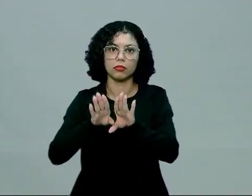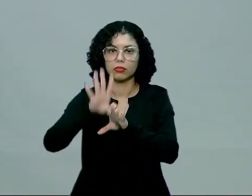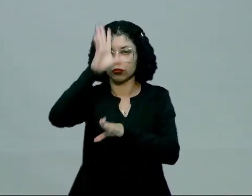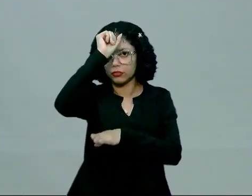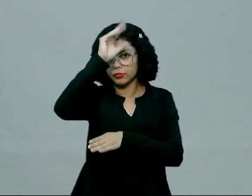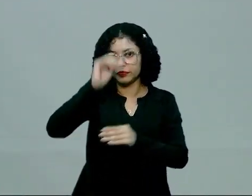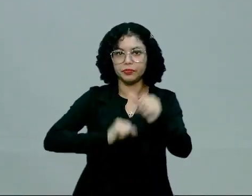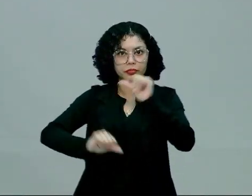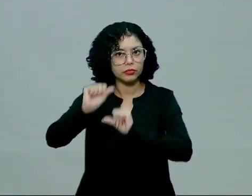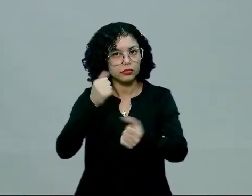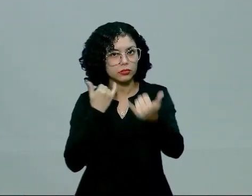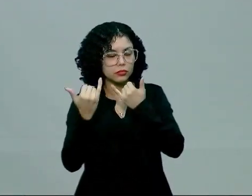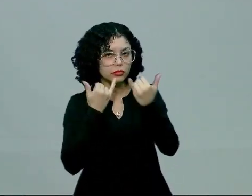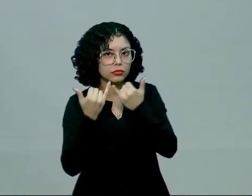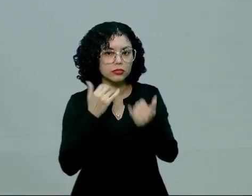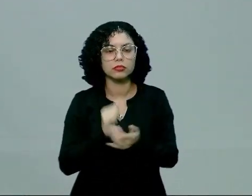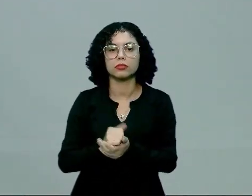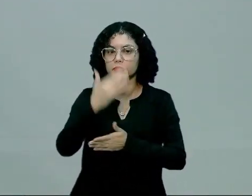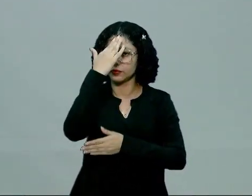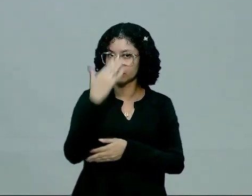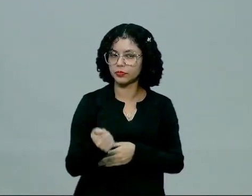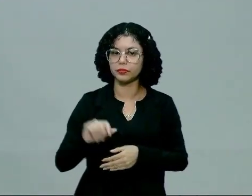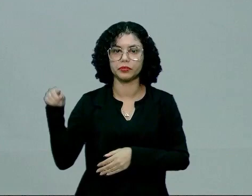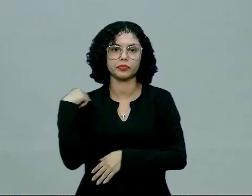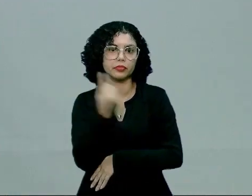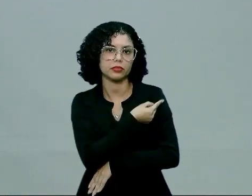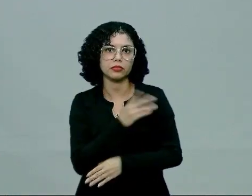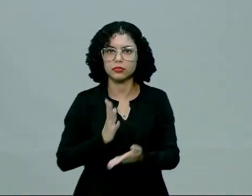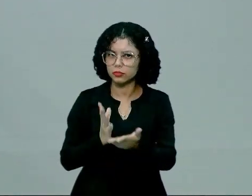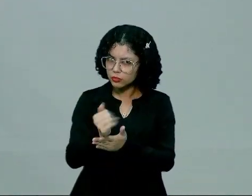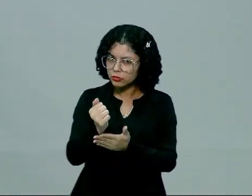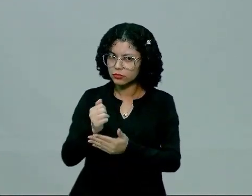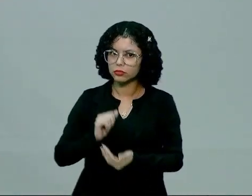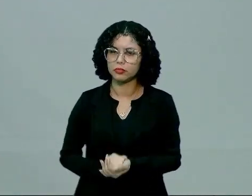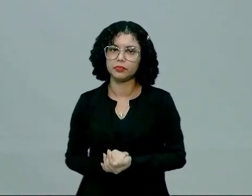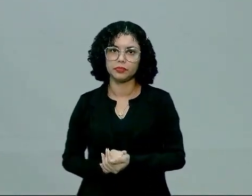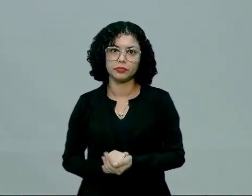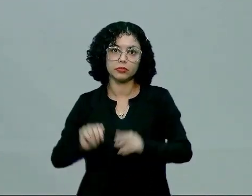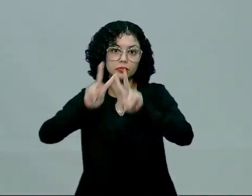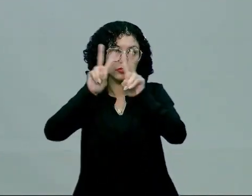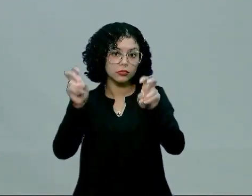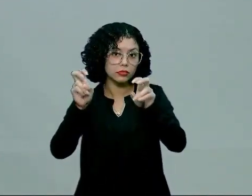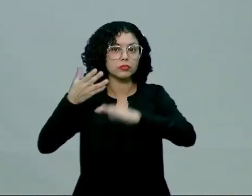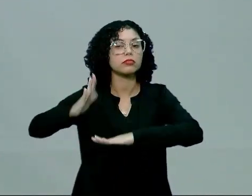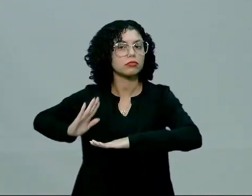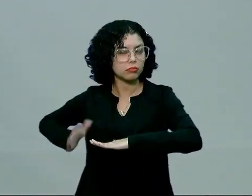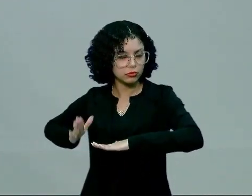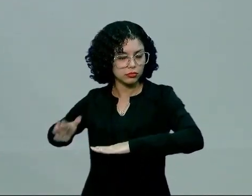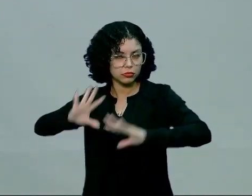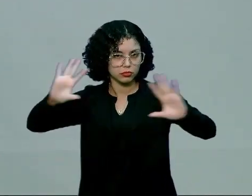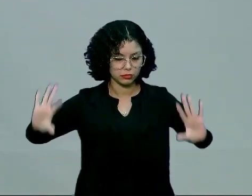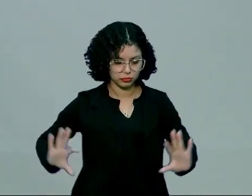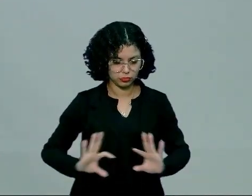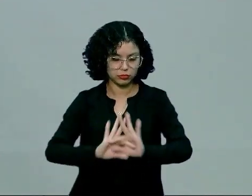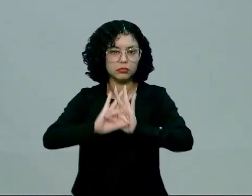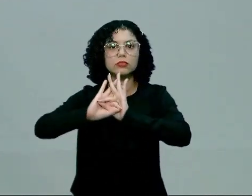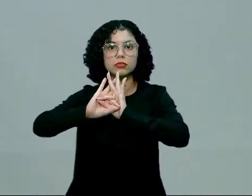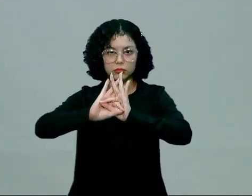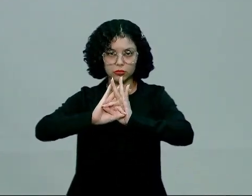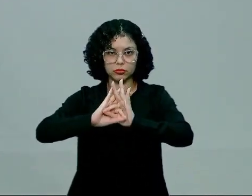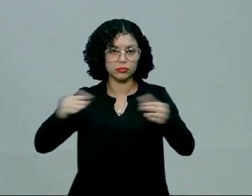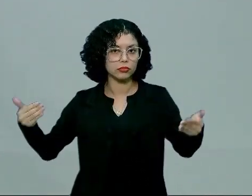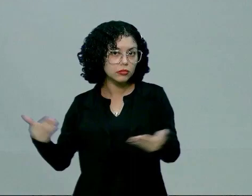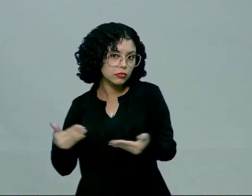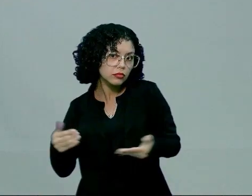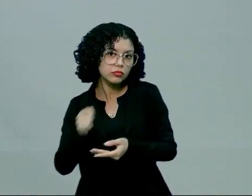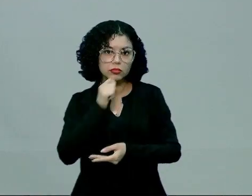aprendizado dessa troca de informação dessa troca de saberes que a gente vai buscar ã de forma contemporânea correlativa né de forma